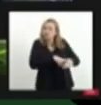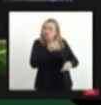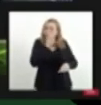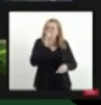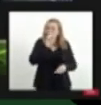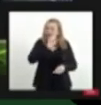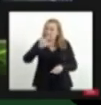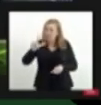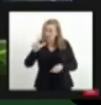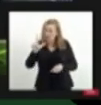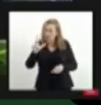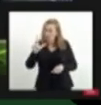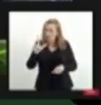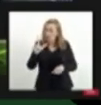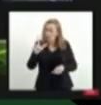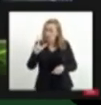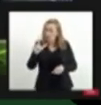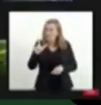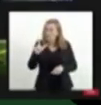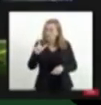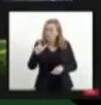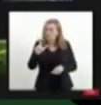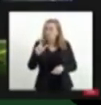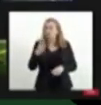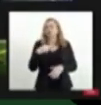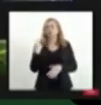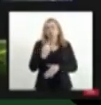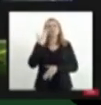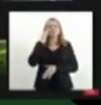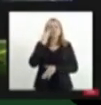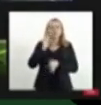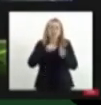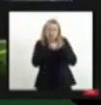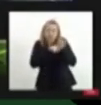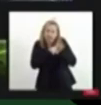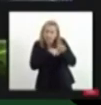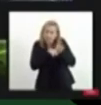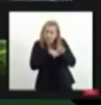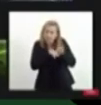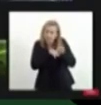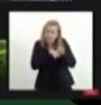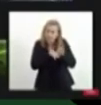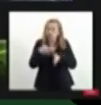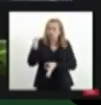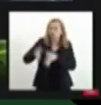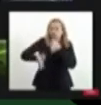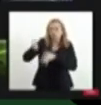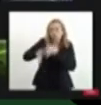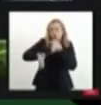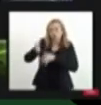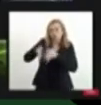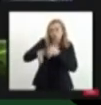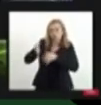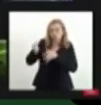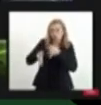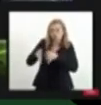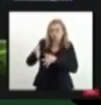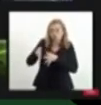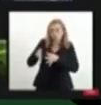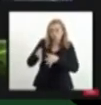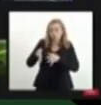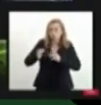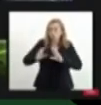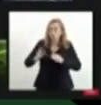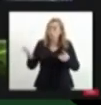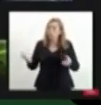no nosso entender, analisando as decisões judiciais, analisando as ações judiciais em curso entre